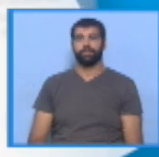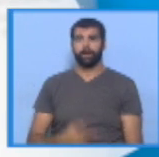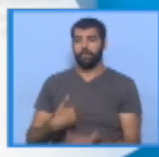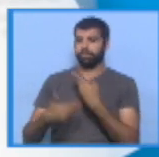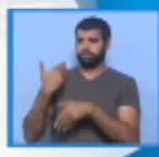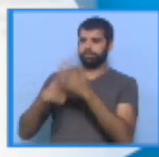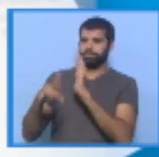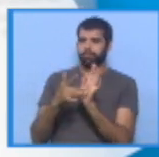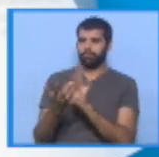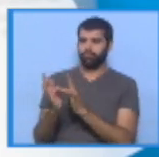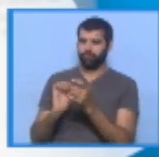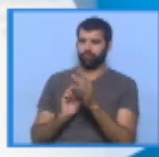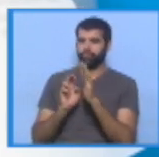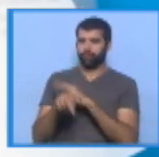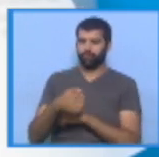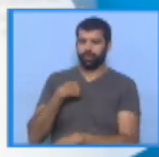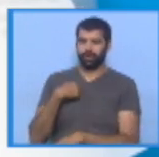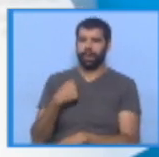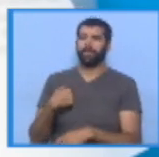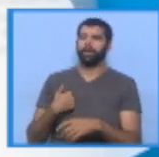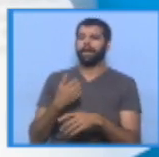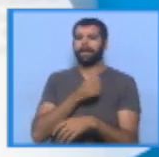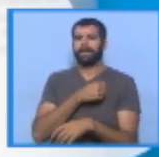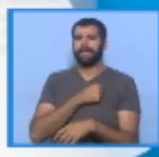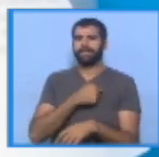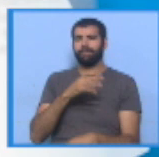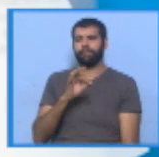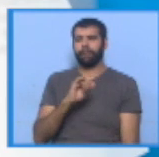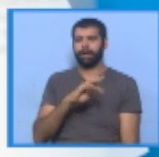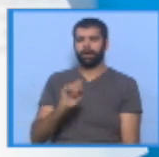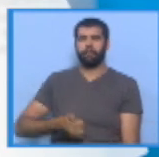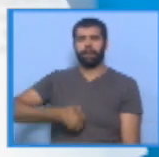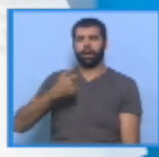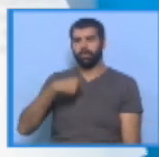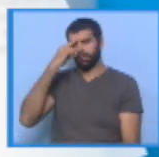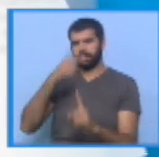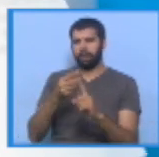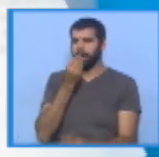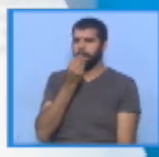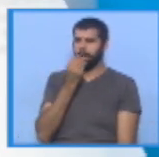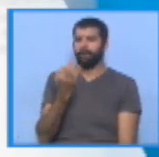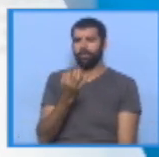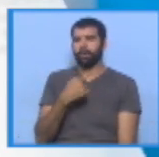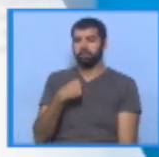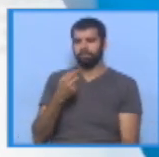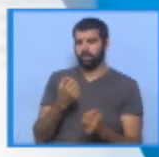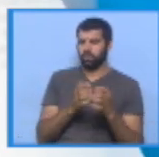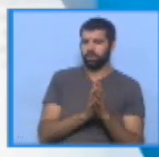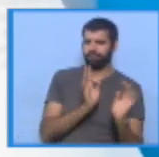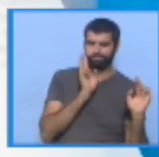Naquele tempo, Jesus entrou num sábado em casa de um dos principais fariseus para tomar uma refeição. Todos o